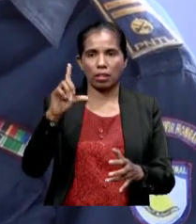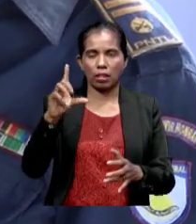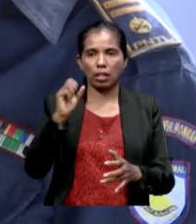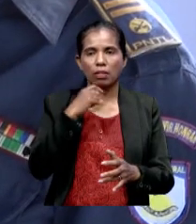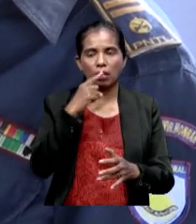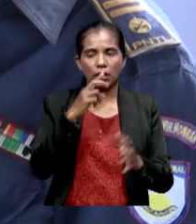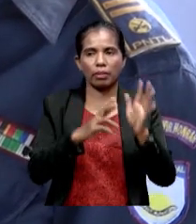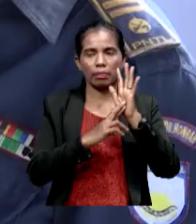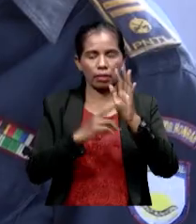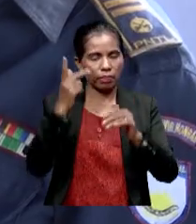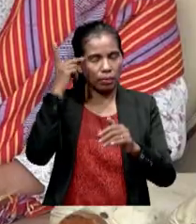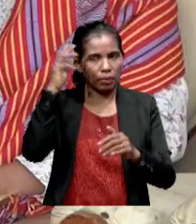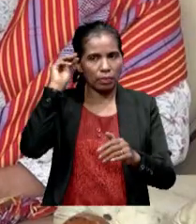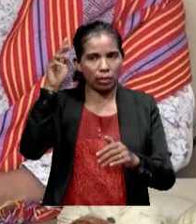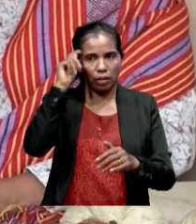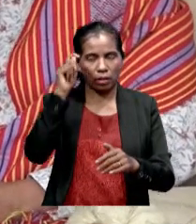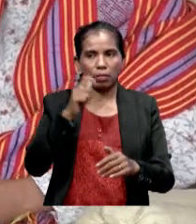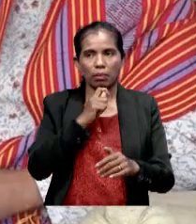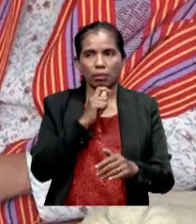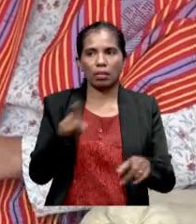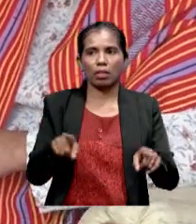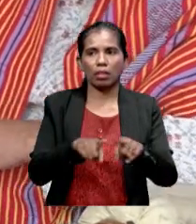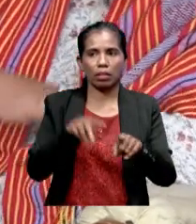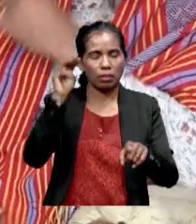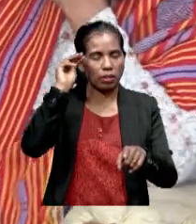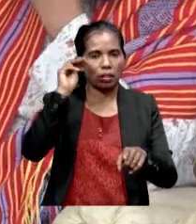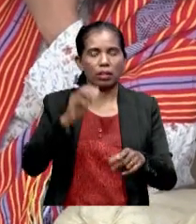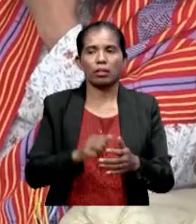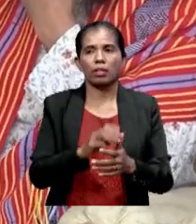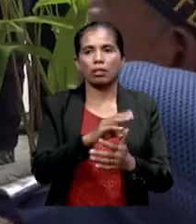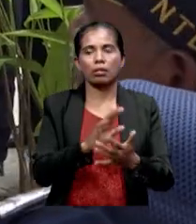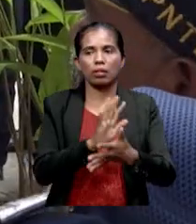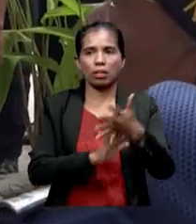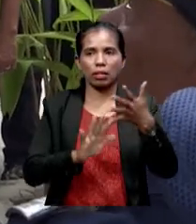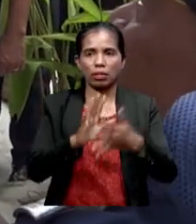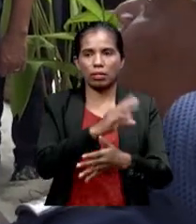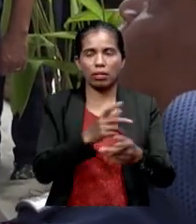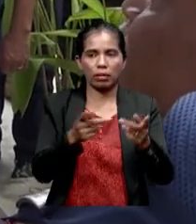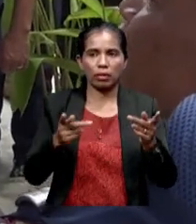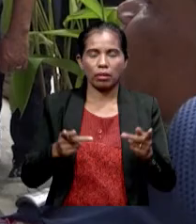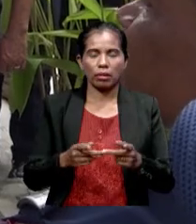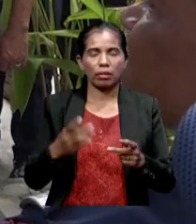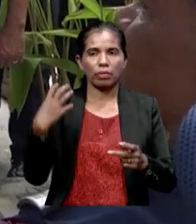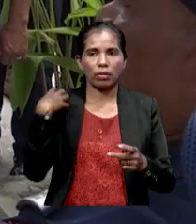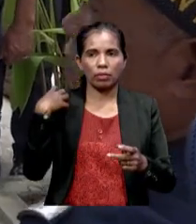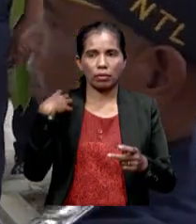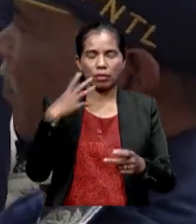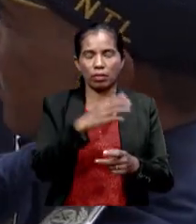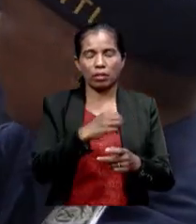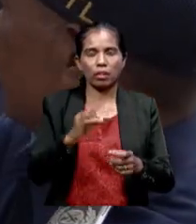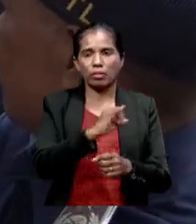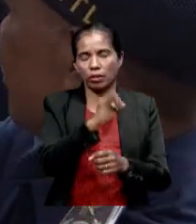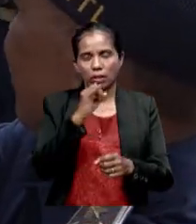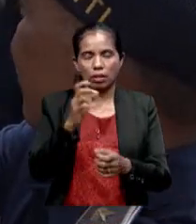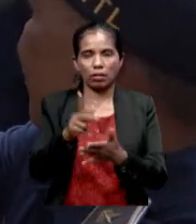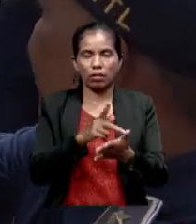representa Primeiro-Ministro Taur Matanruak, Hanesan Ministro Interior, inaugura Centro Integrado de Gestão, Informação e Investigação Criminal